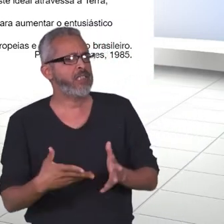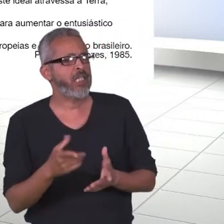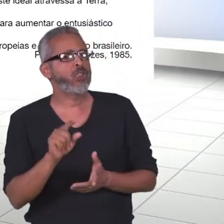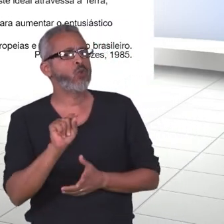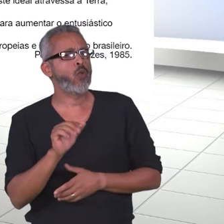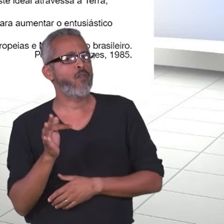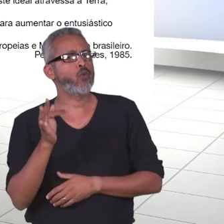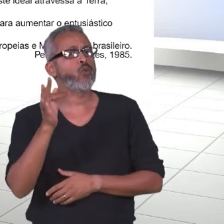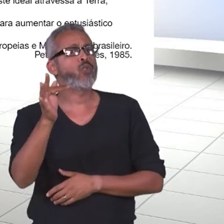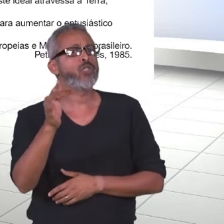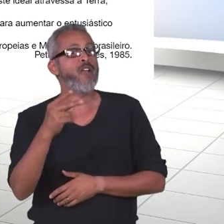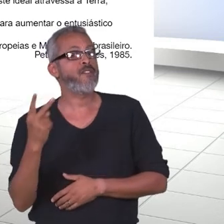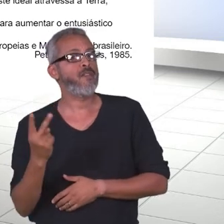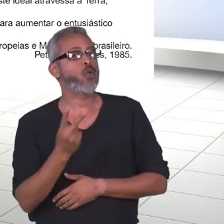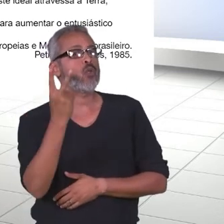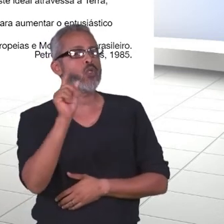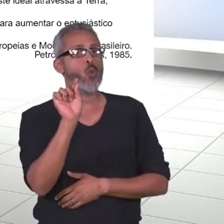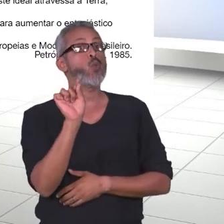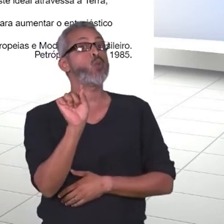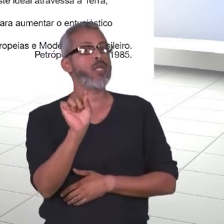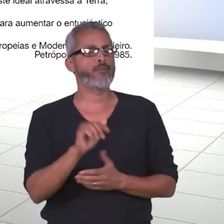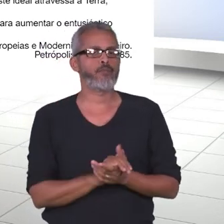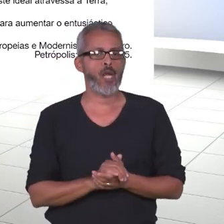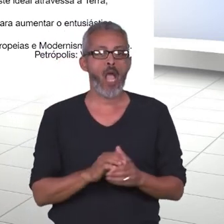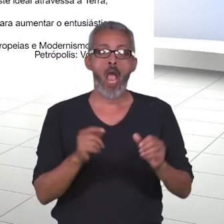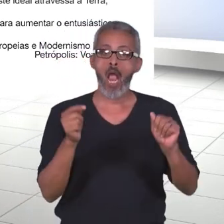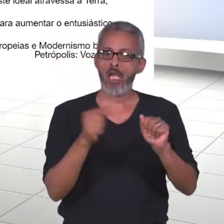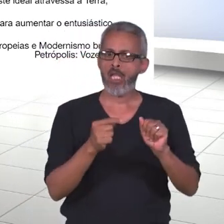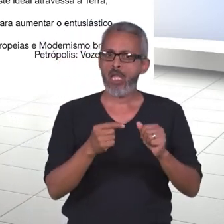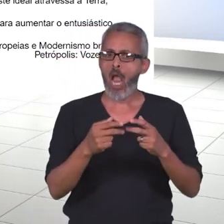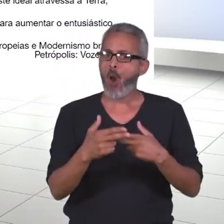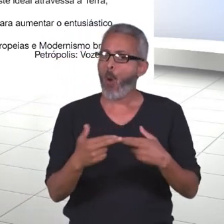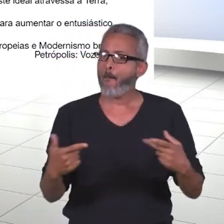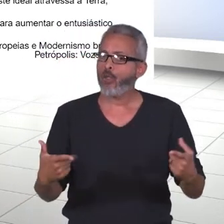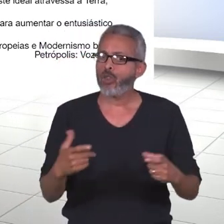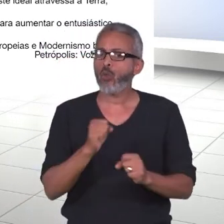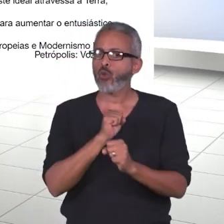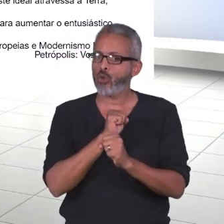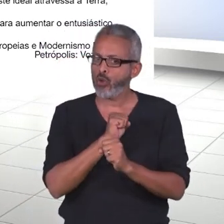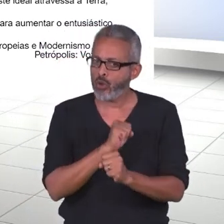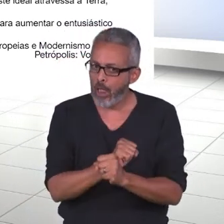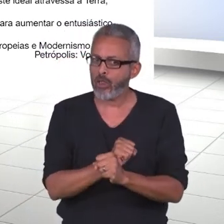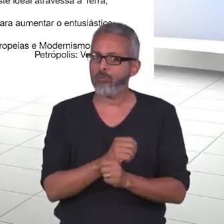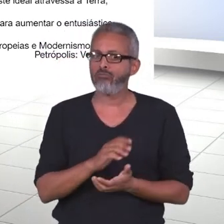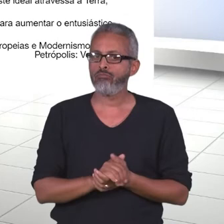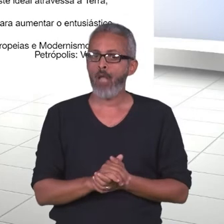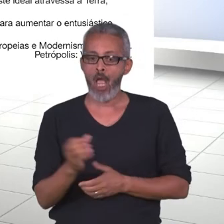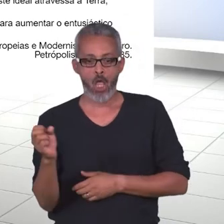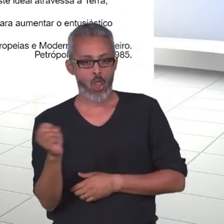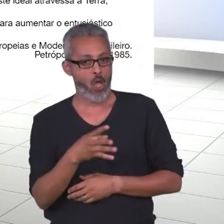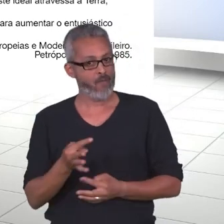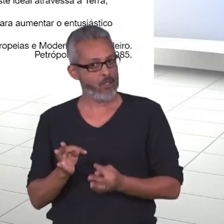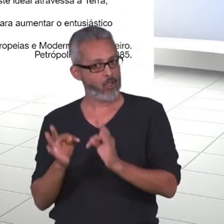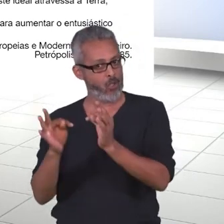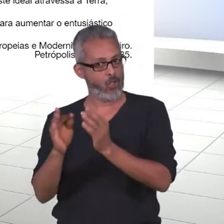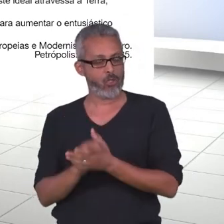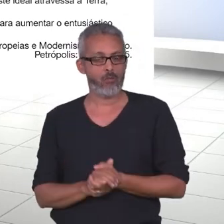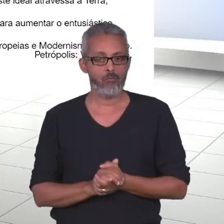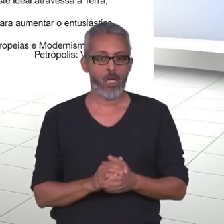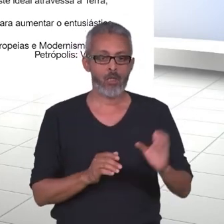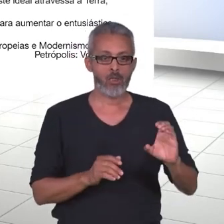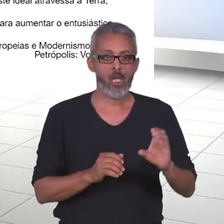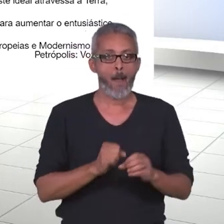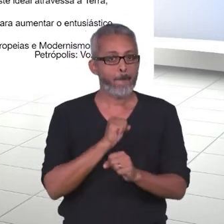elementos primordiais. Esse é um texto do Manifesto Futurista, de Filippo Tommaso Marinetti.